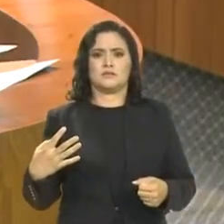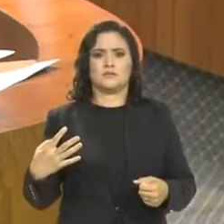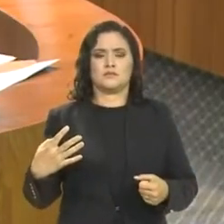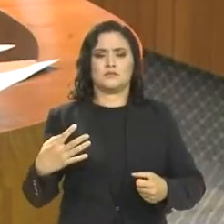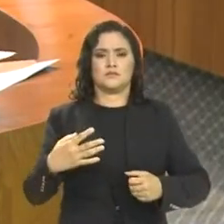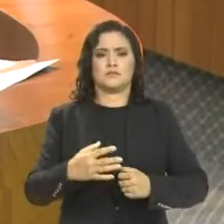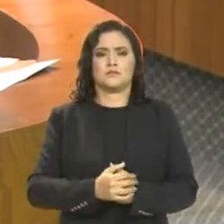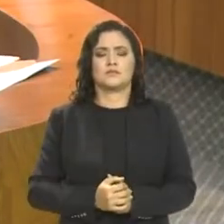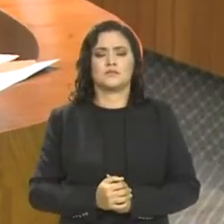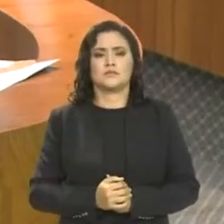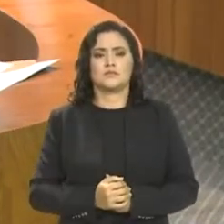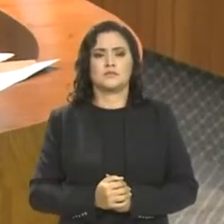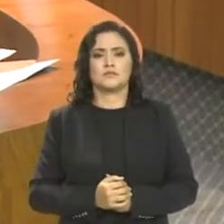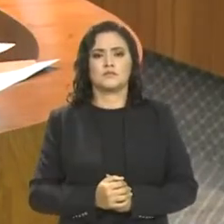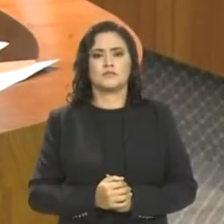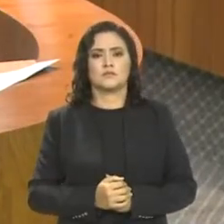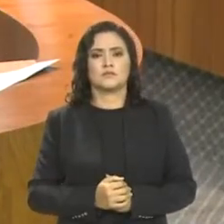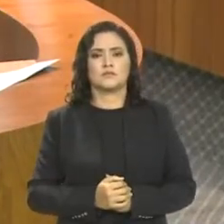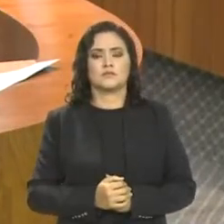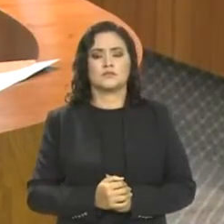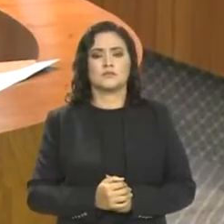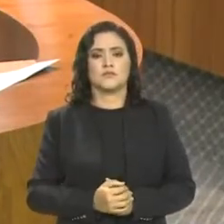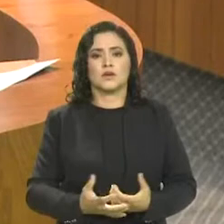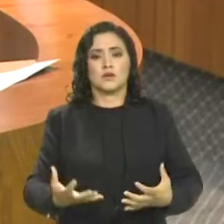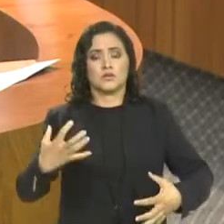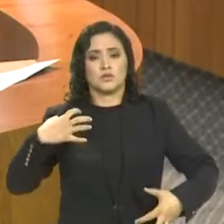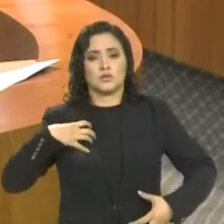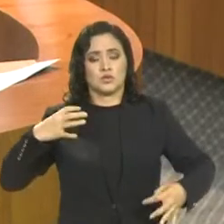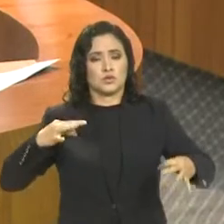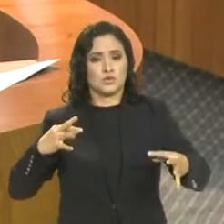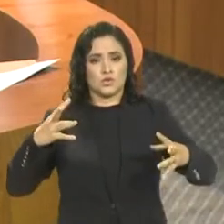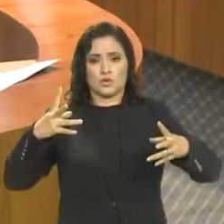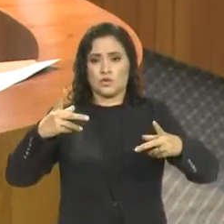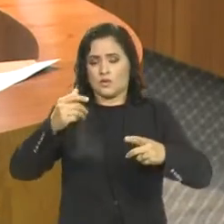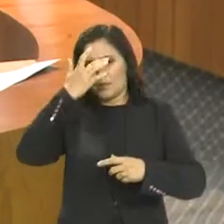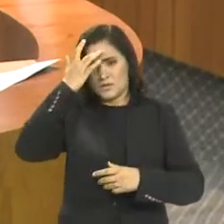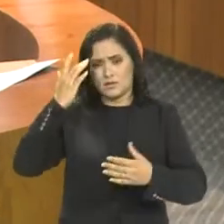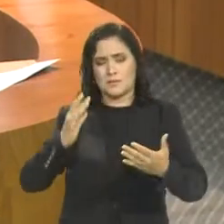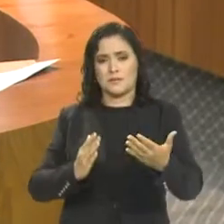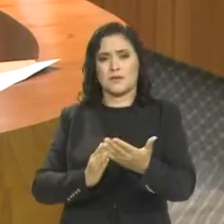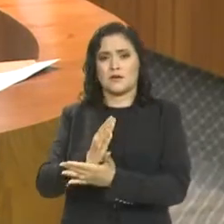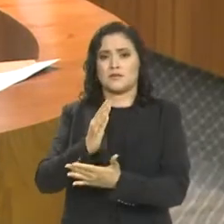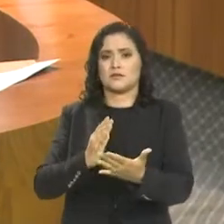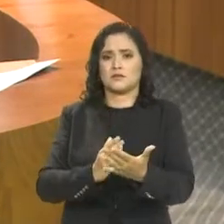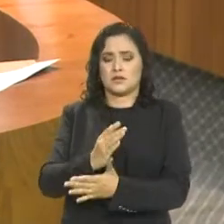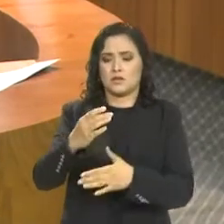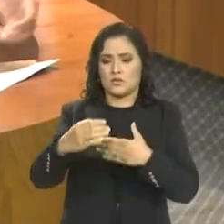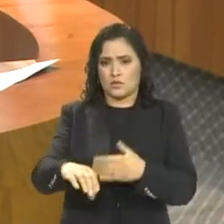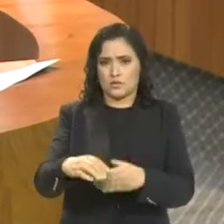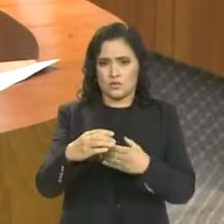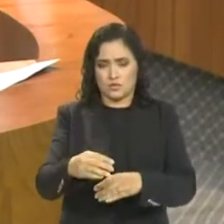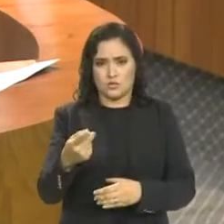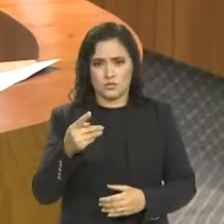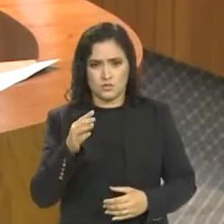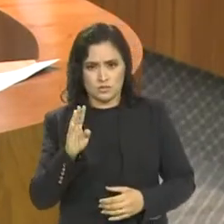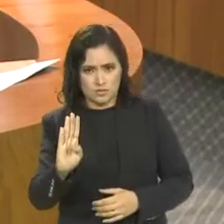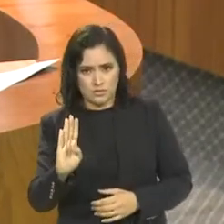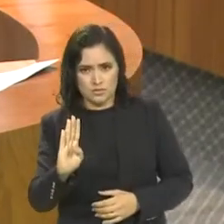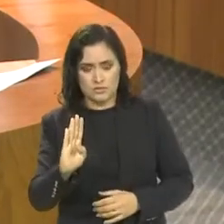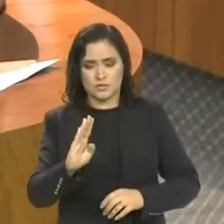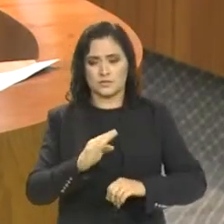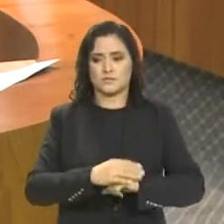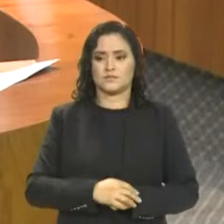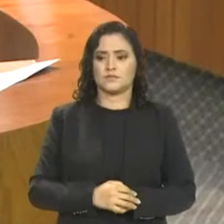e da Polícia Civil, a nomeação de todos aprovados no concurso público. E ontem, essa reunião do Ministério Público nos encheu de